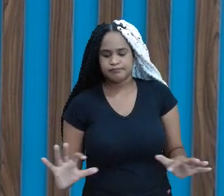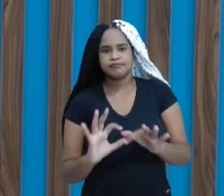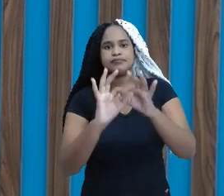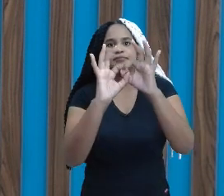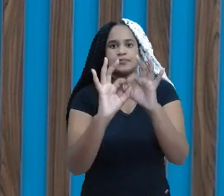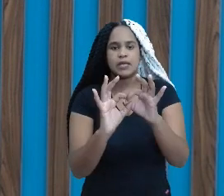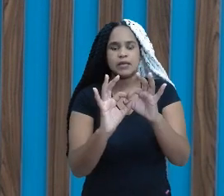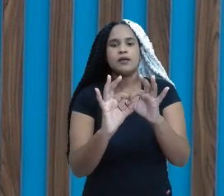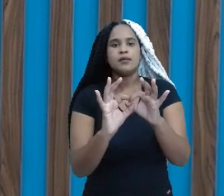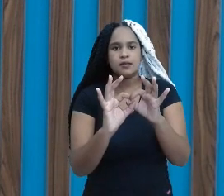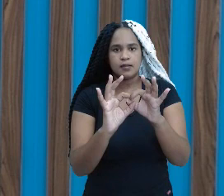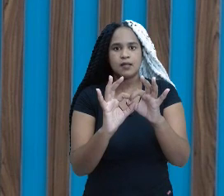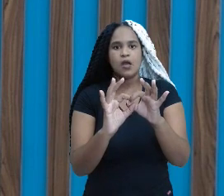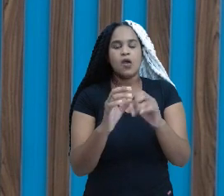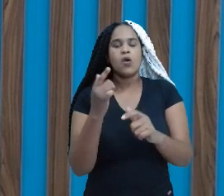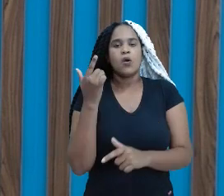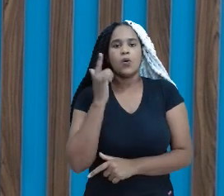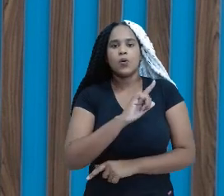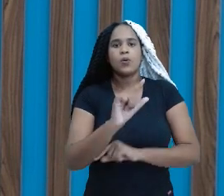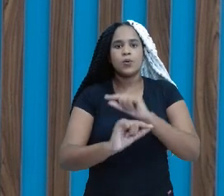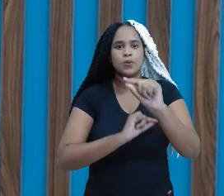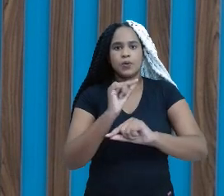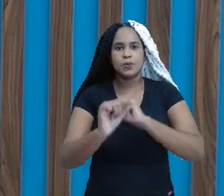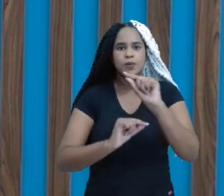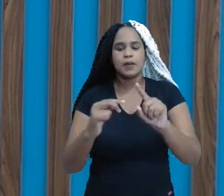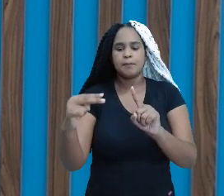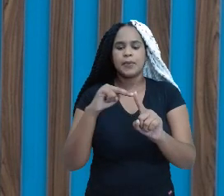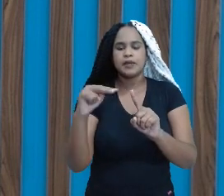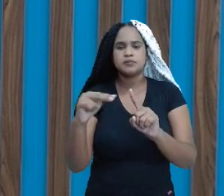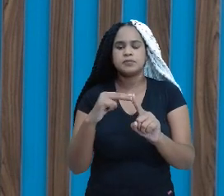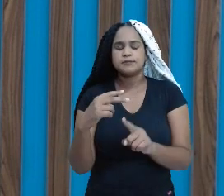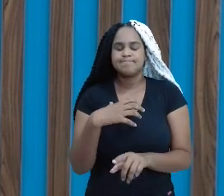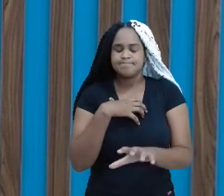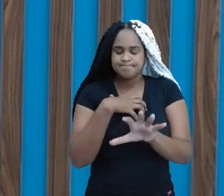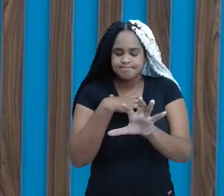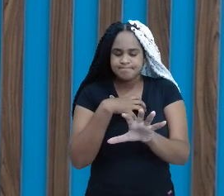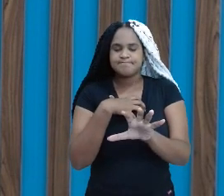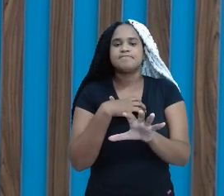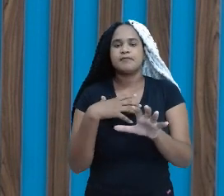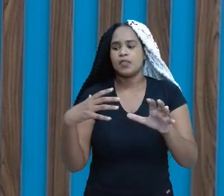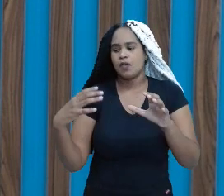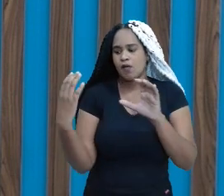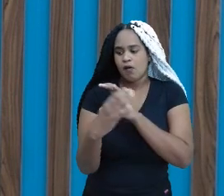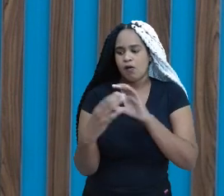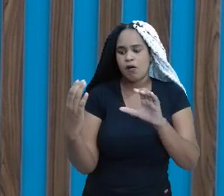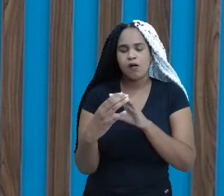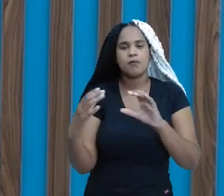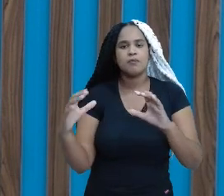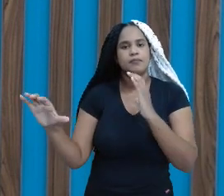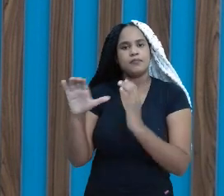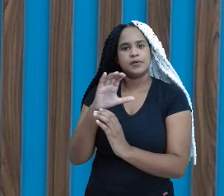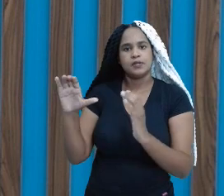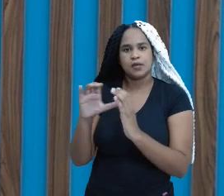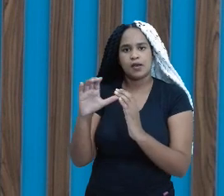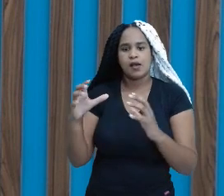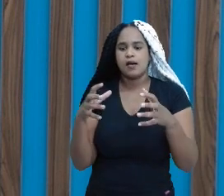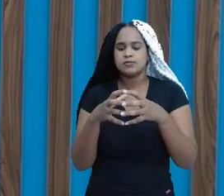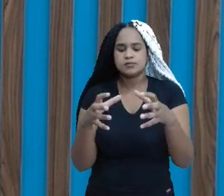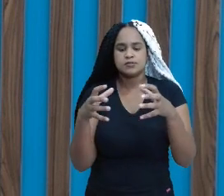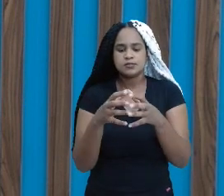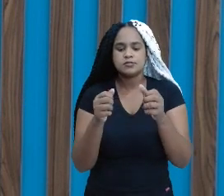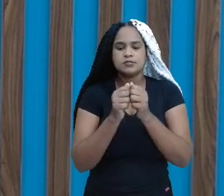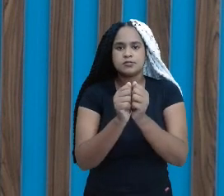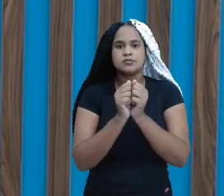tenha de verdade mobilizado um olhar mais afetivo para essa comunicação, um olhar mais parceiro, que